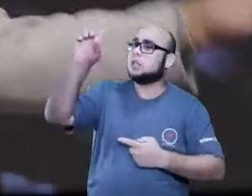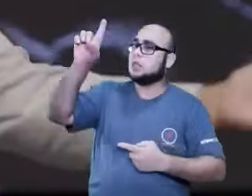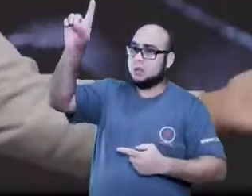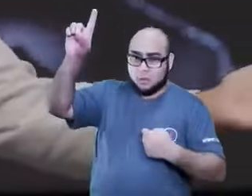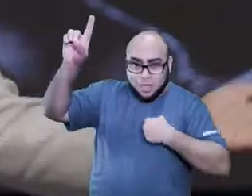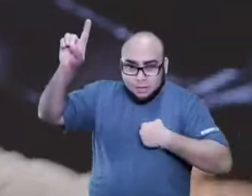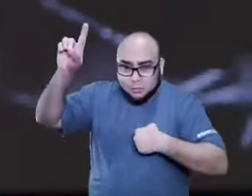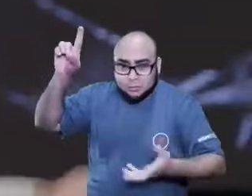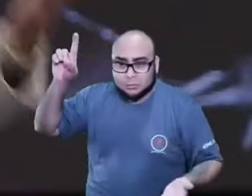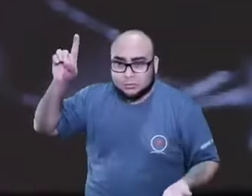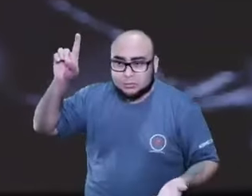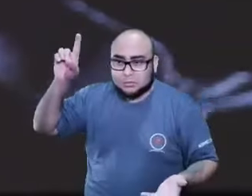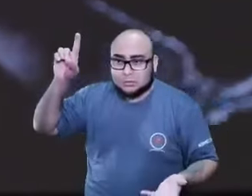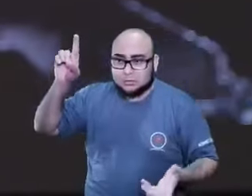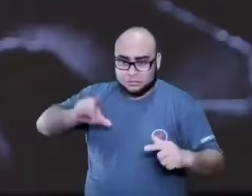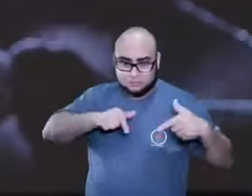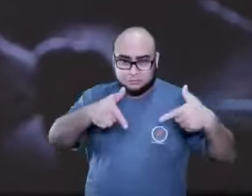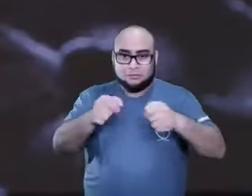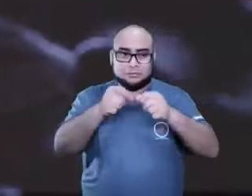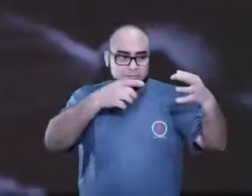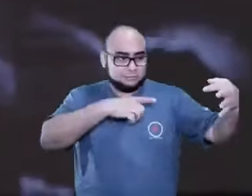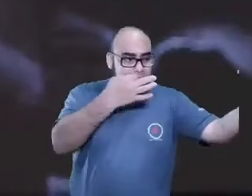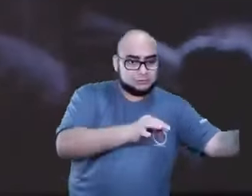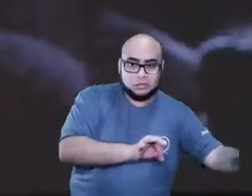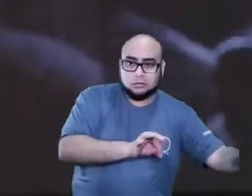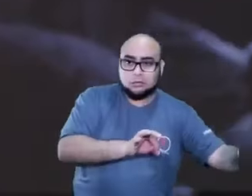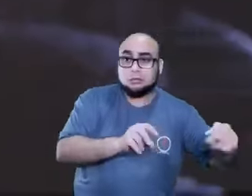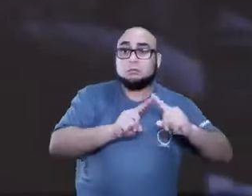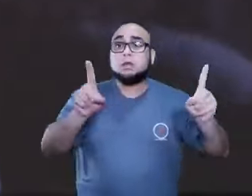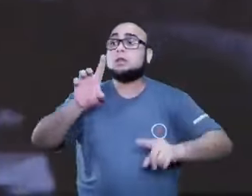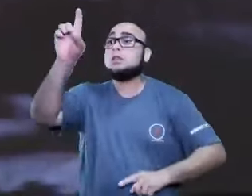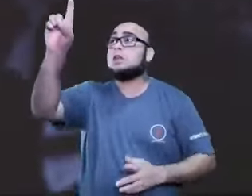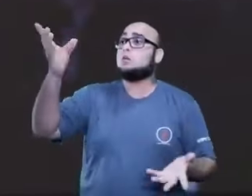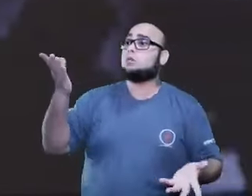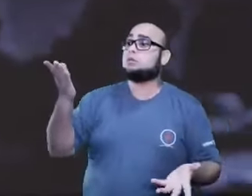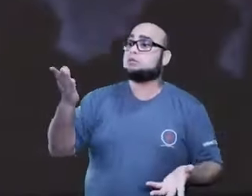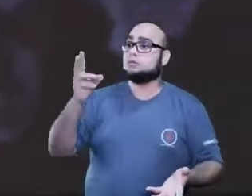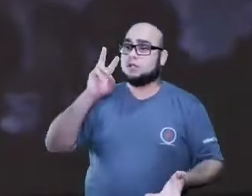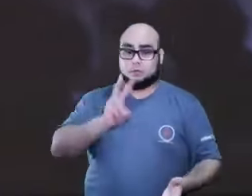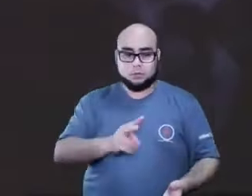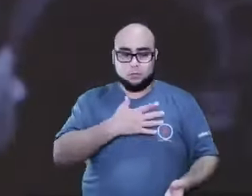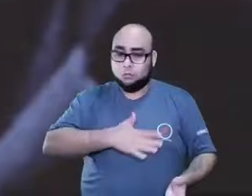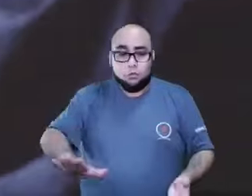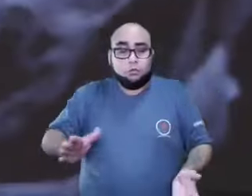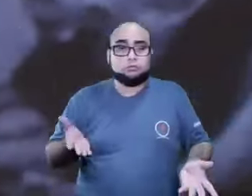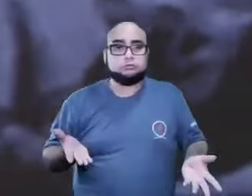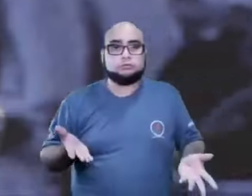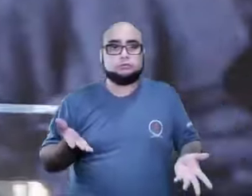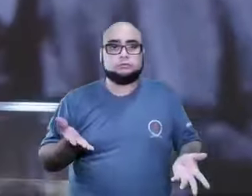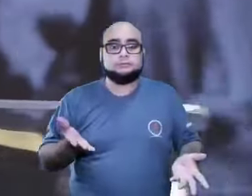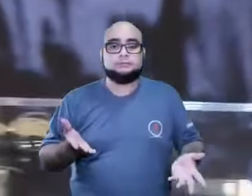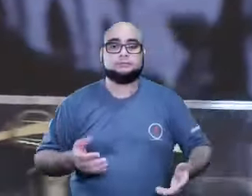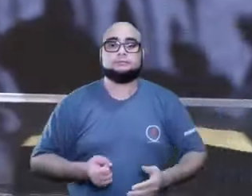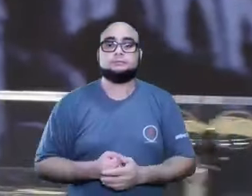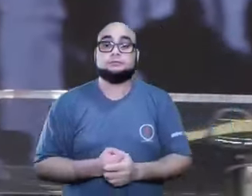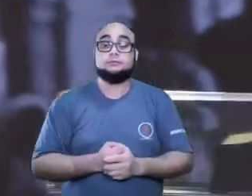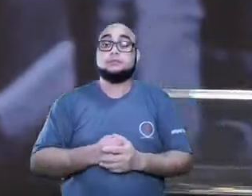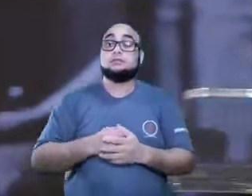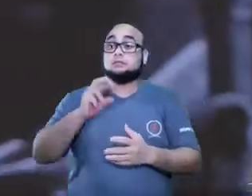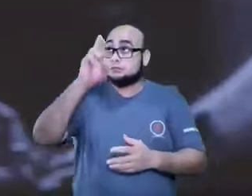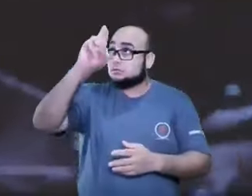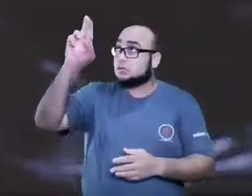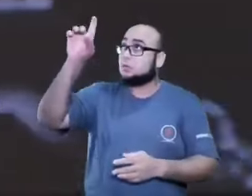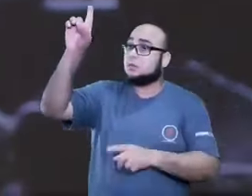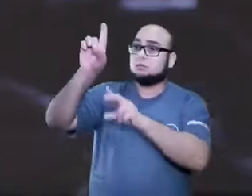fazendo o que é certo e ser reprovado pelo Senhor. Que o Senhor encontre em nossos corações esta noite não apenas uma ação,